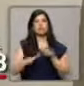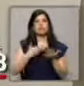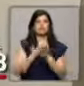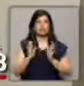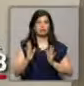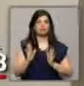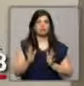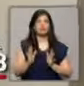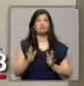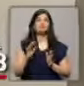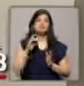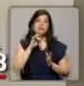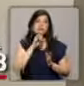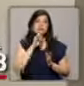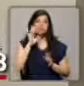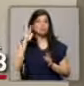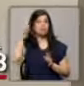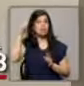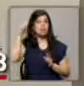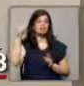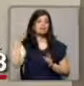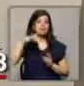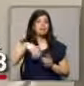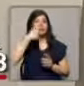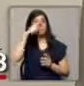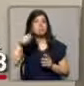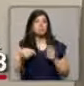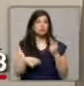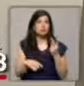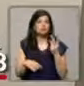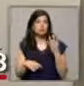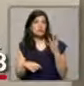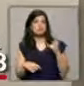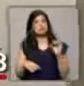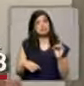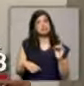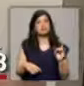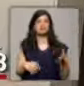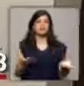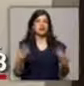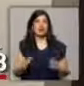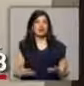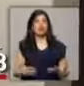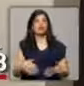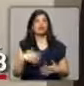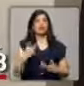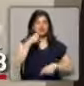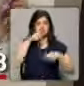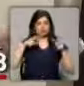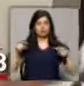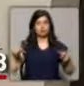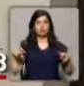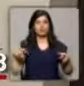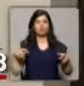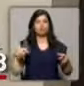estão aqui dois ou quatro ou seis pessoas. Portanto, há uma fase agora de, portanto, as pessoas vão se disponibilizar para vão